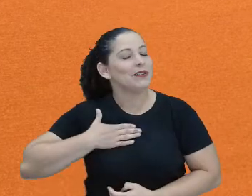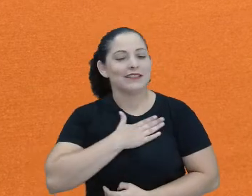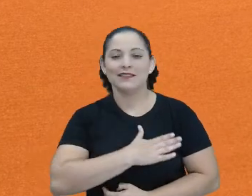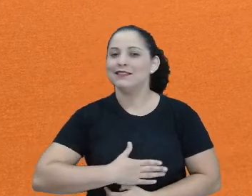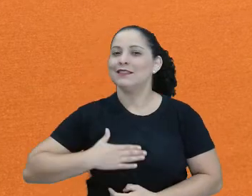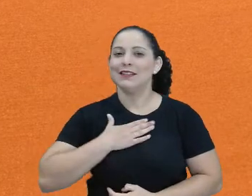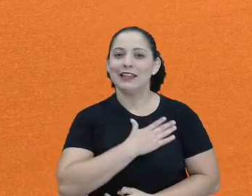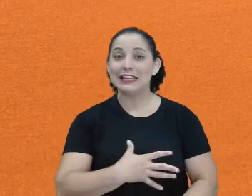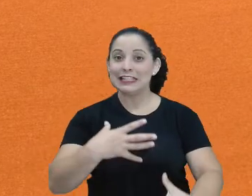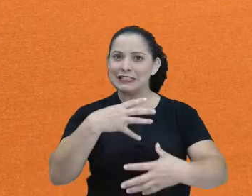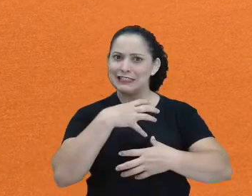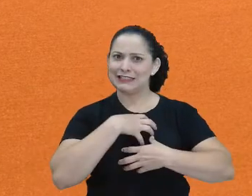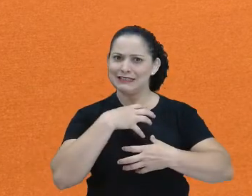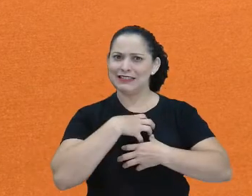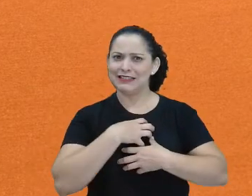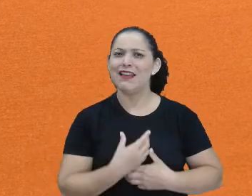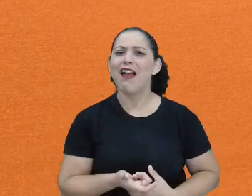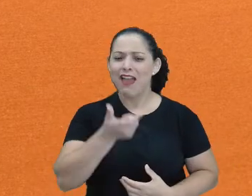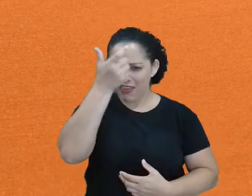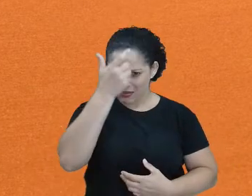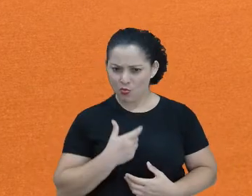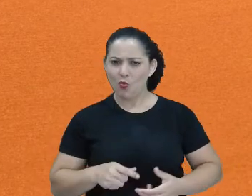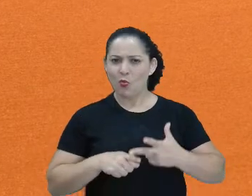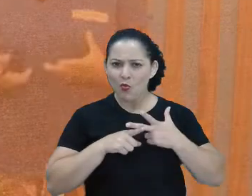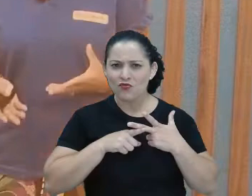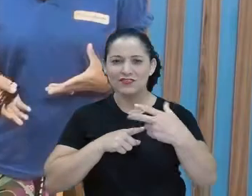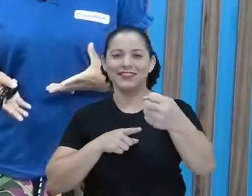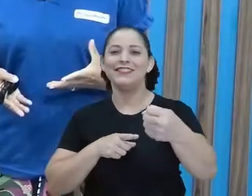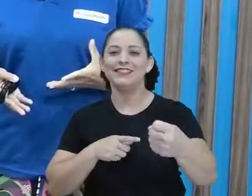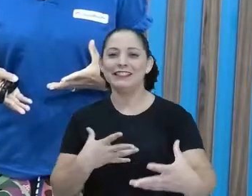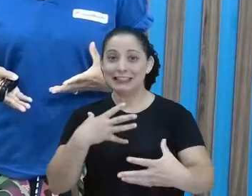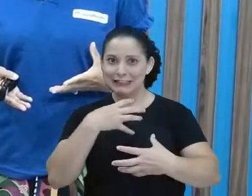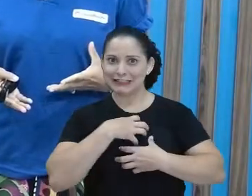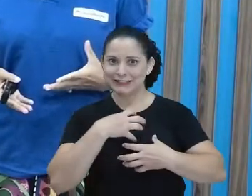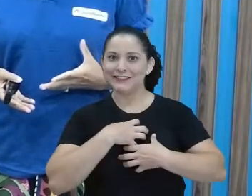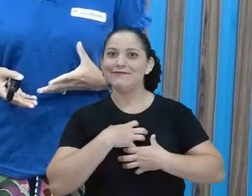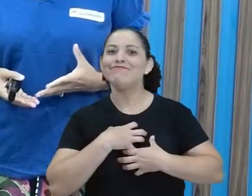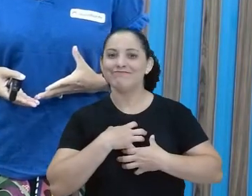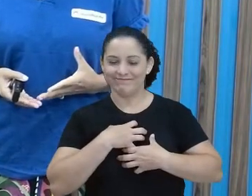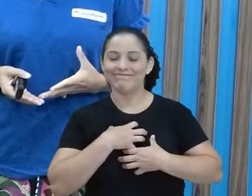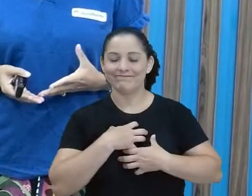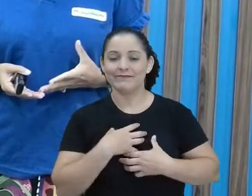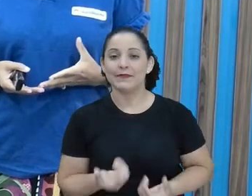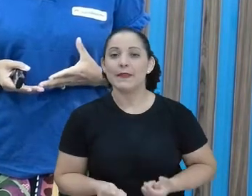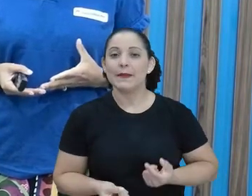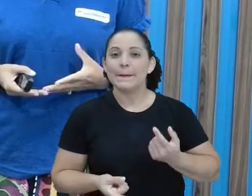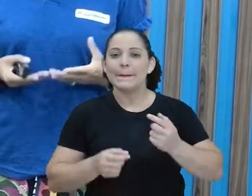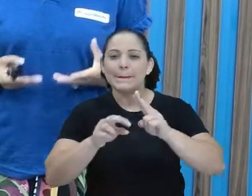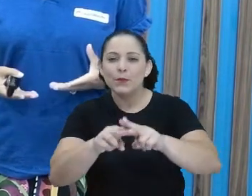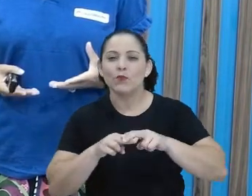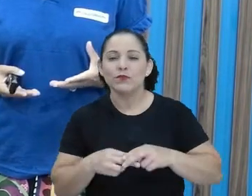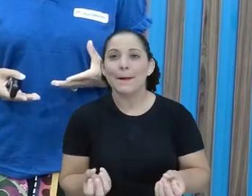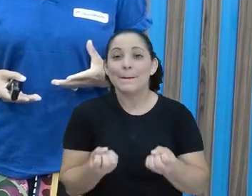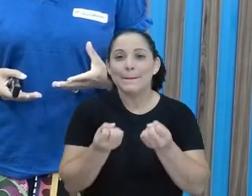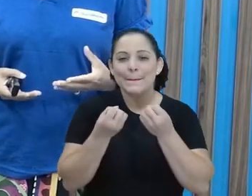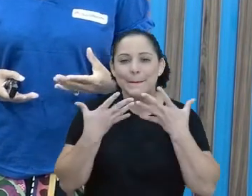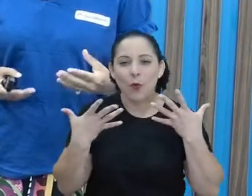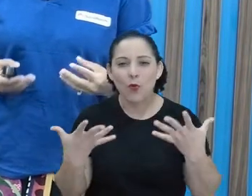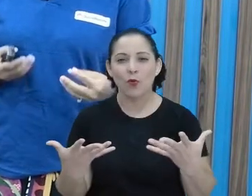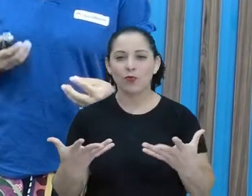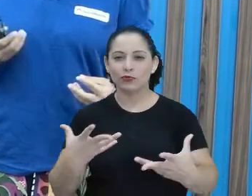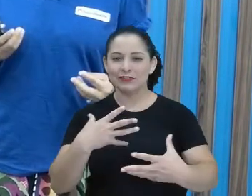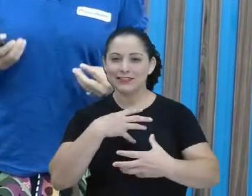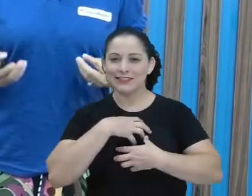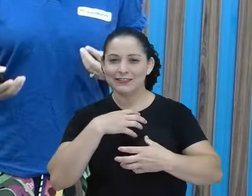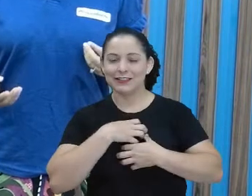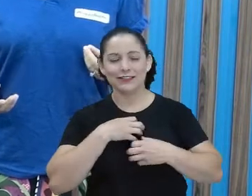dar essa sensação de que eu consegui, é uma vitória em minha vida. Porque, como é bom, né, a gente poder